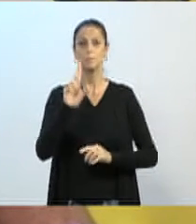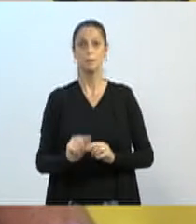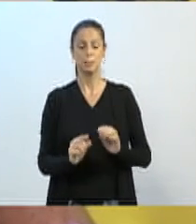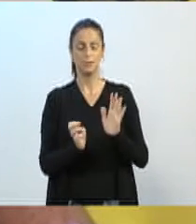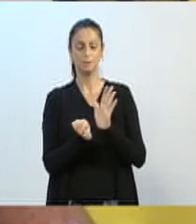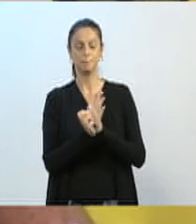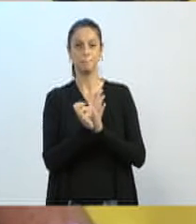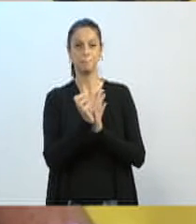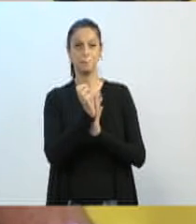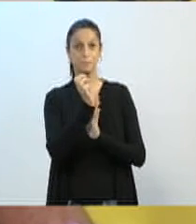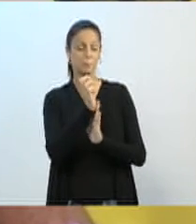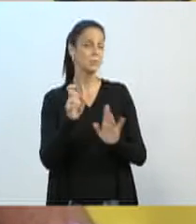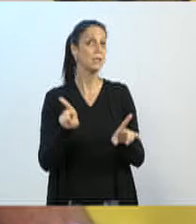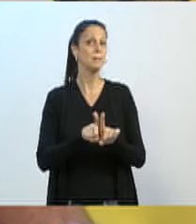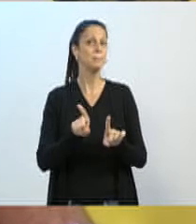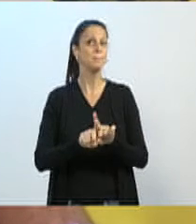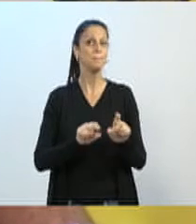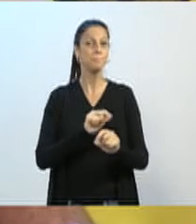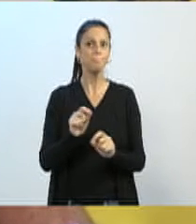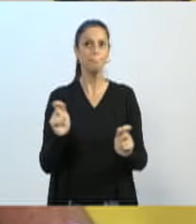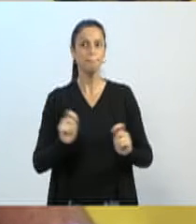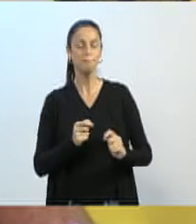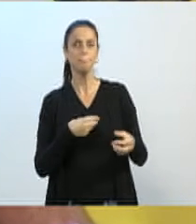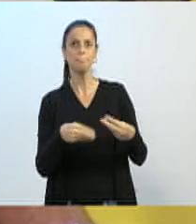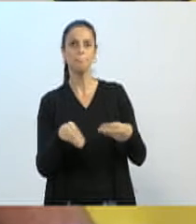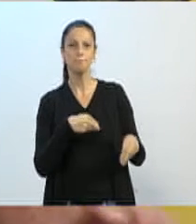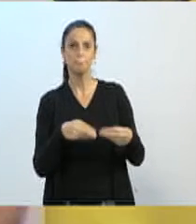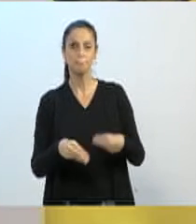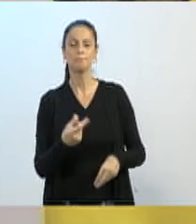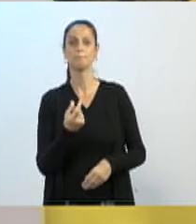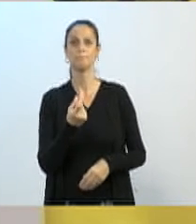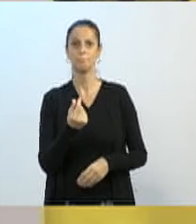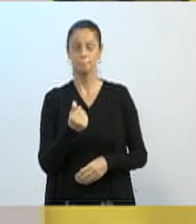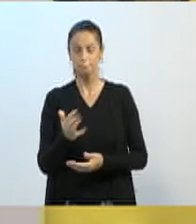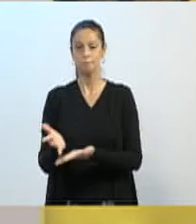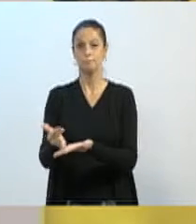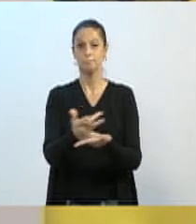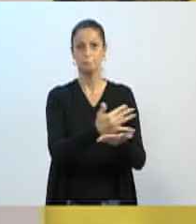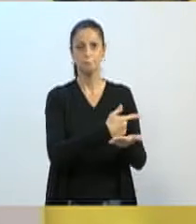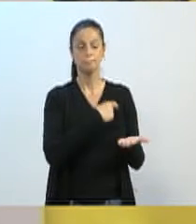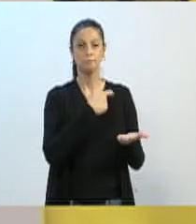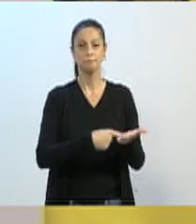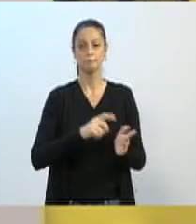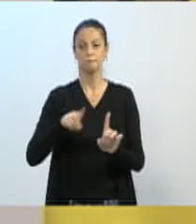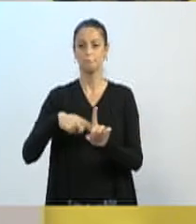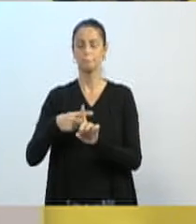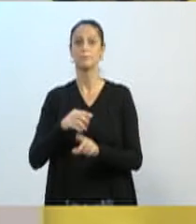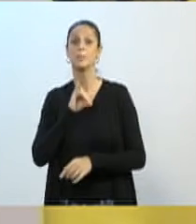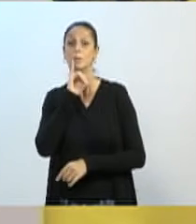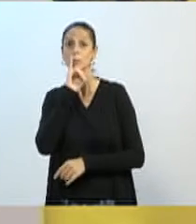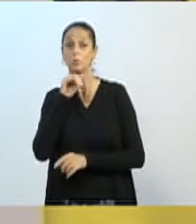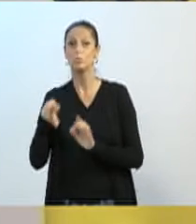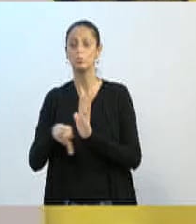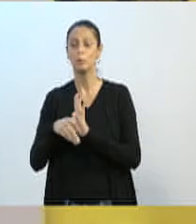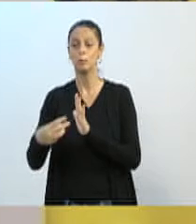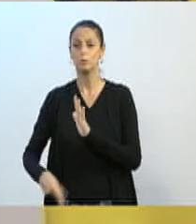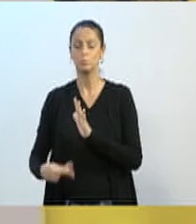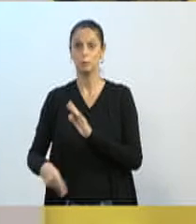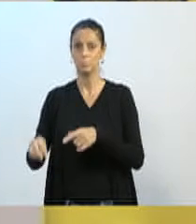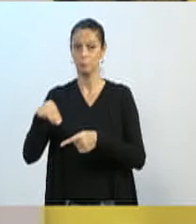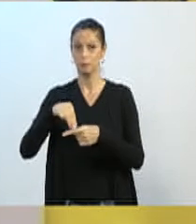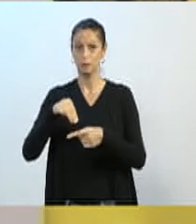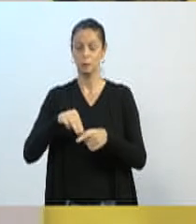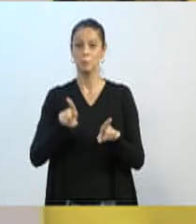que possibilitem a flexibilização no recolhimento de taxas e impostos municipais e, acima de tudo,